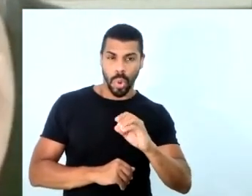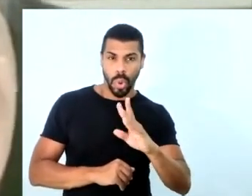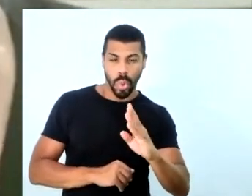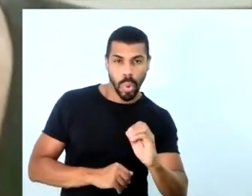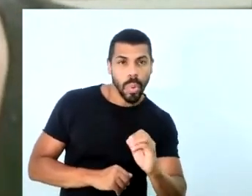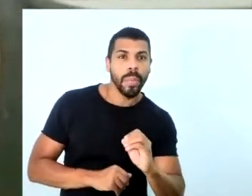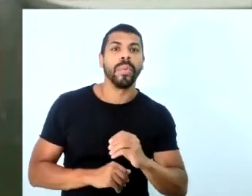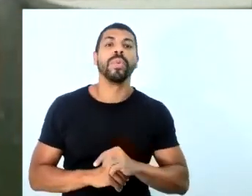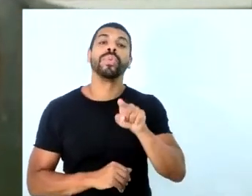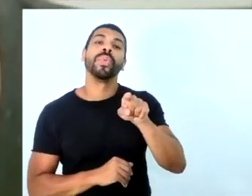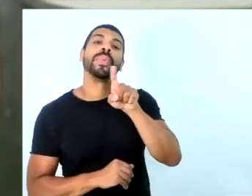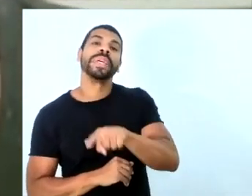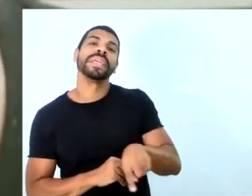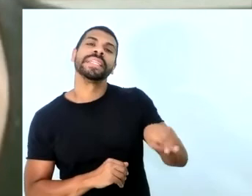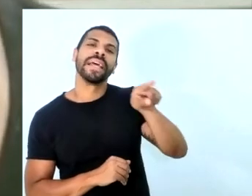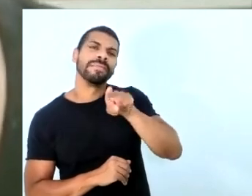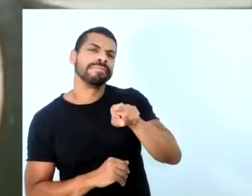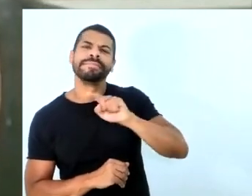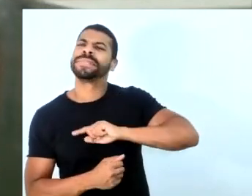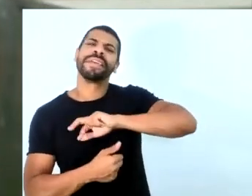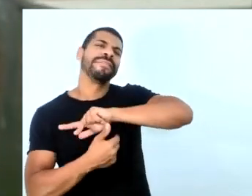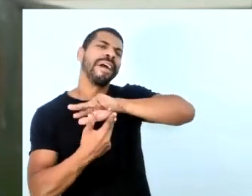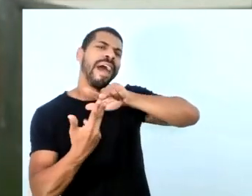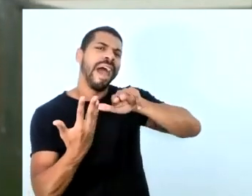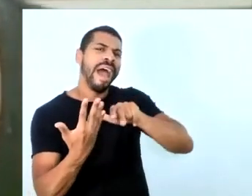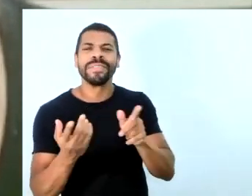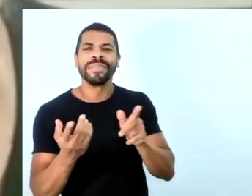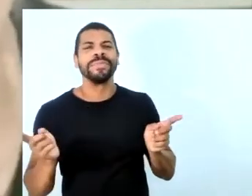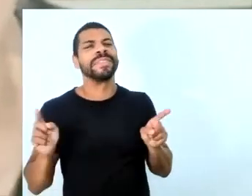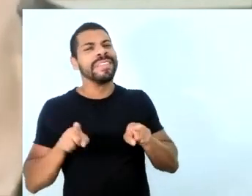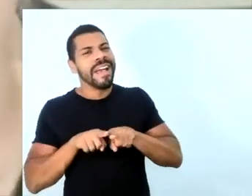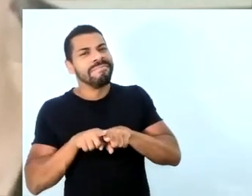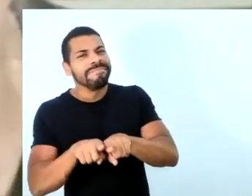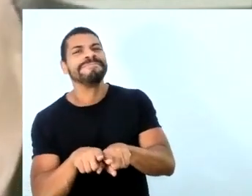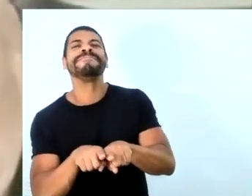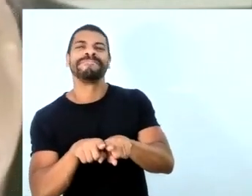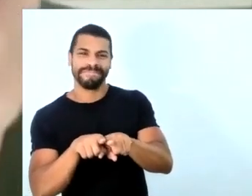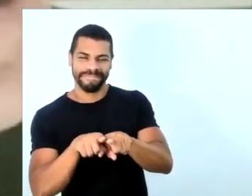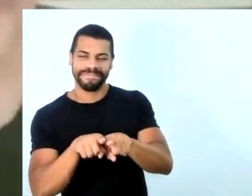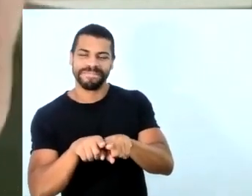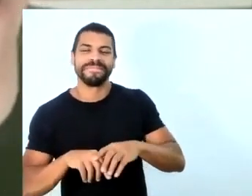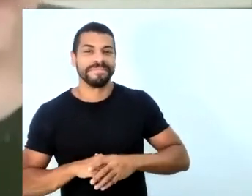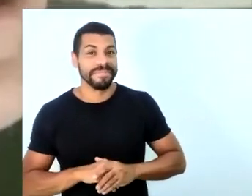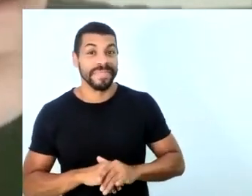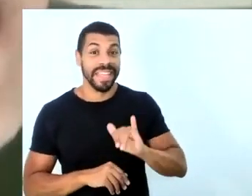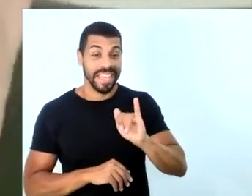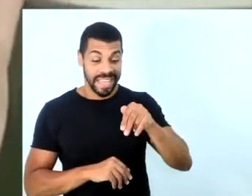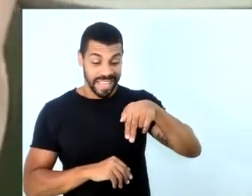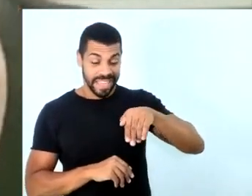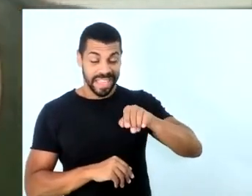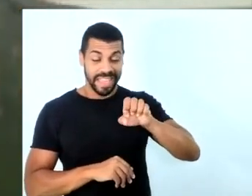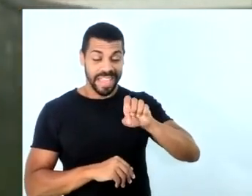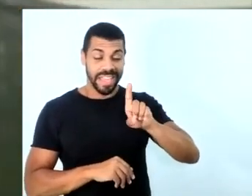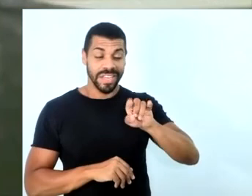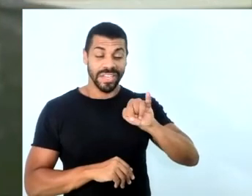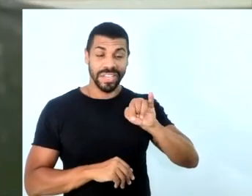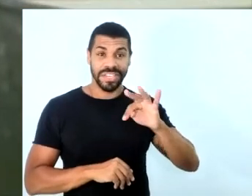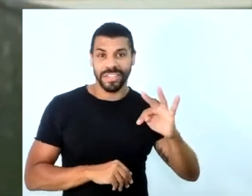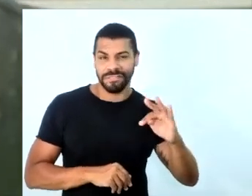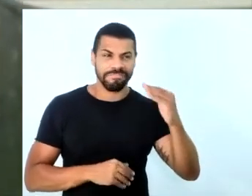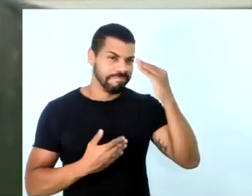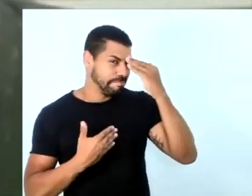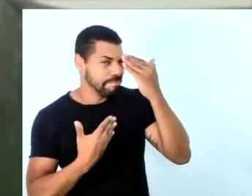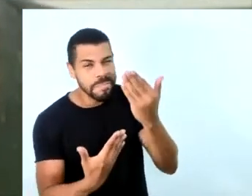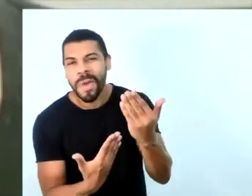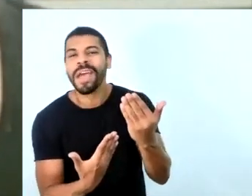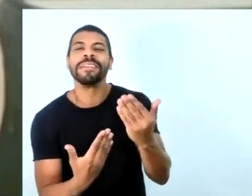do Itaú, o patrocínio da SPCine e vários apoios que a gente teve. Agradeço a todos que participaram do Inédit nessa